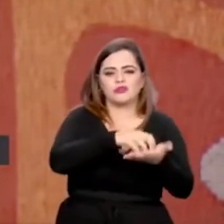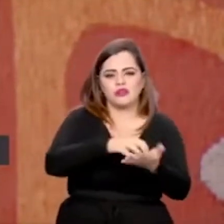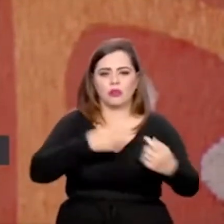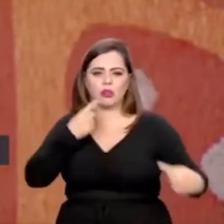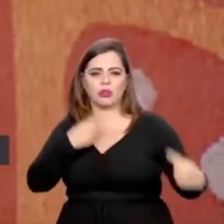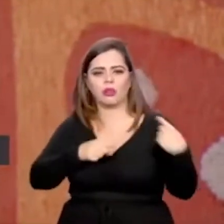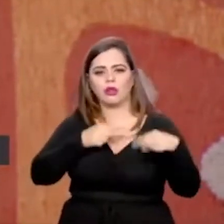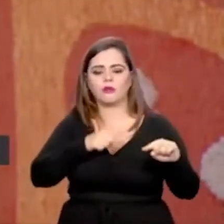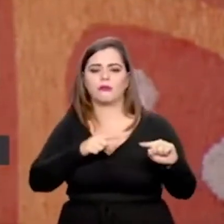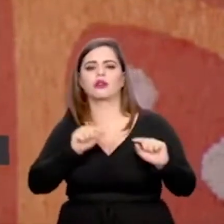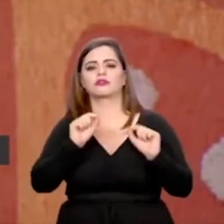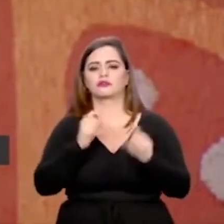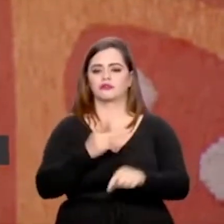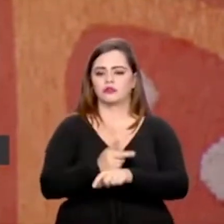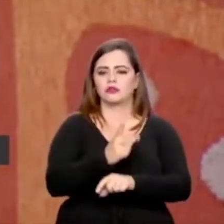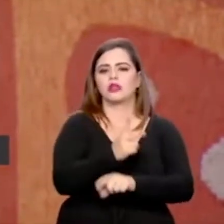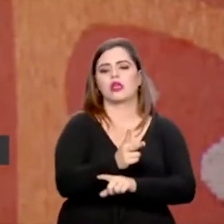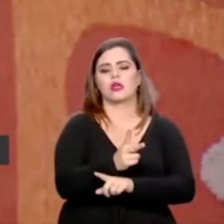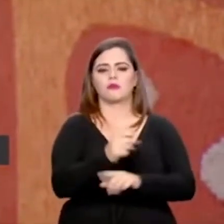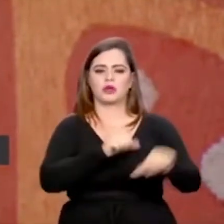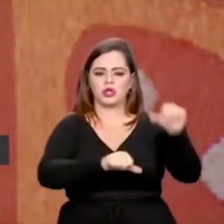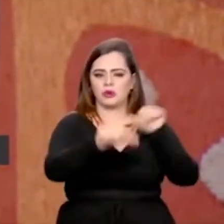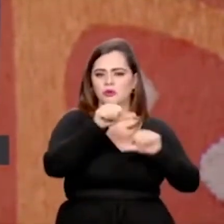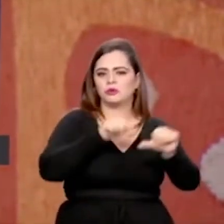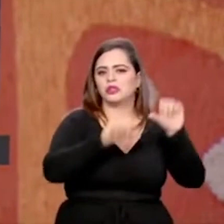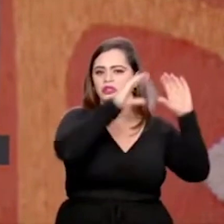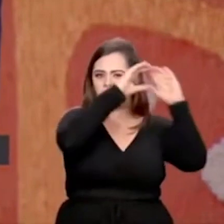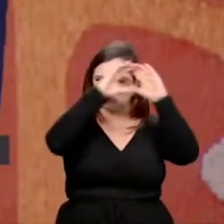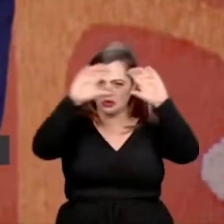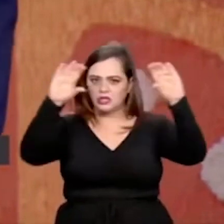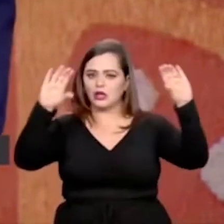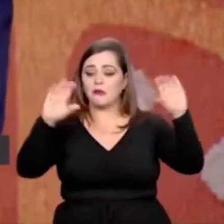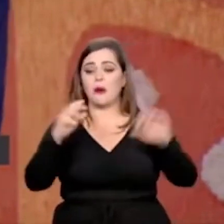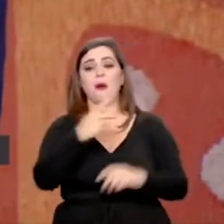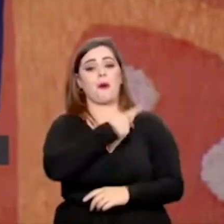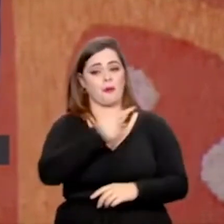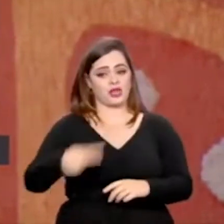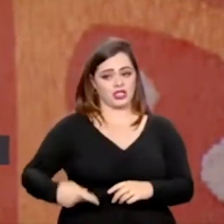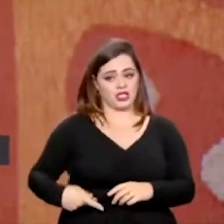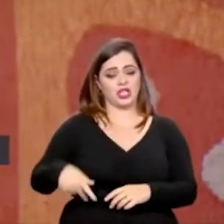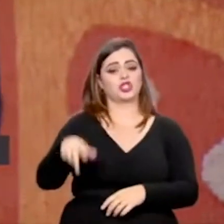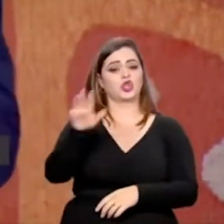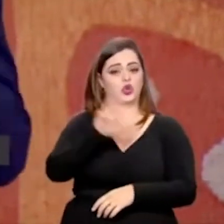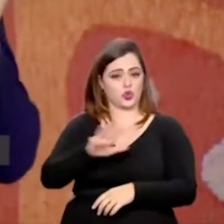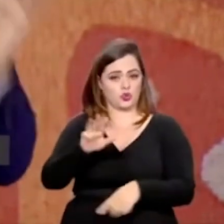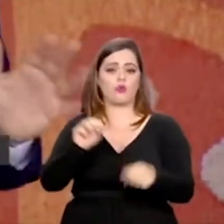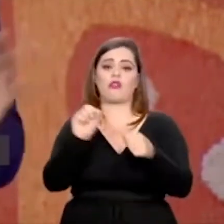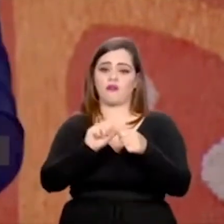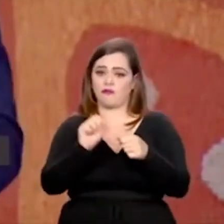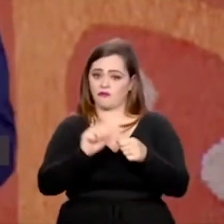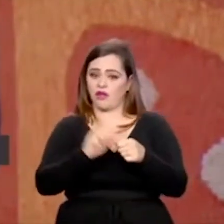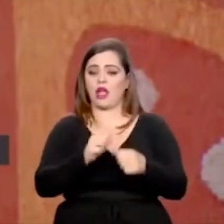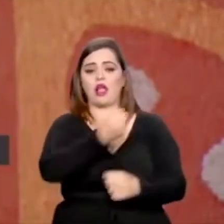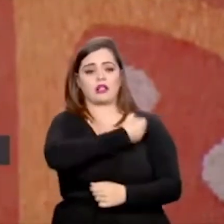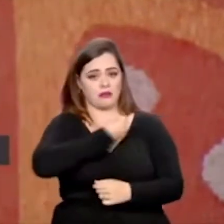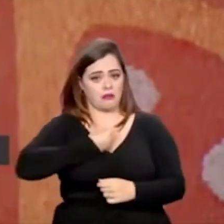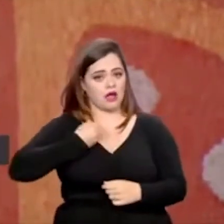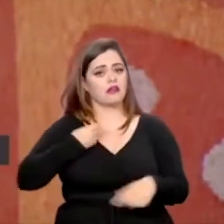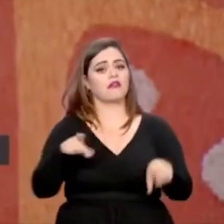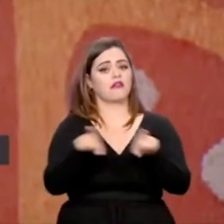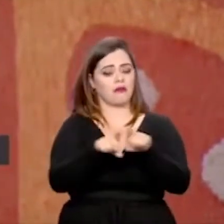debate do protagonismo da agenda ambiental da mudança climática no mundo presidente Lula faz isso a ministra Marina Silva faz isso o conjunto dos ministros